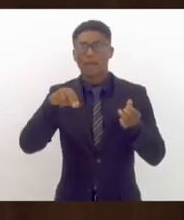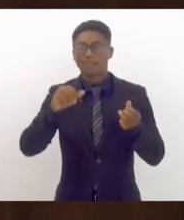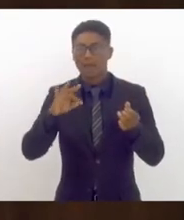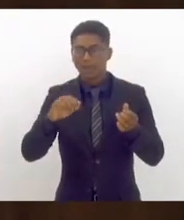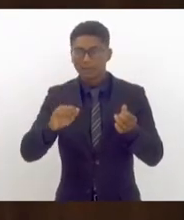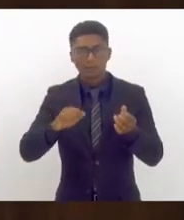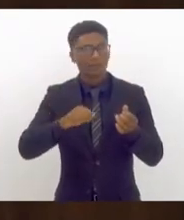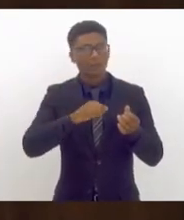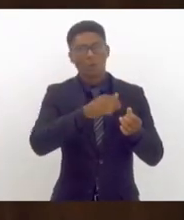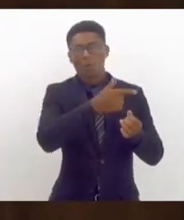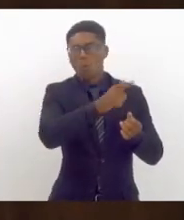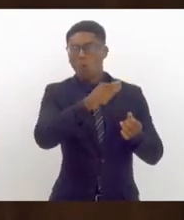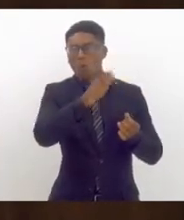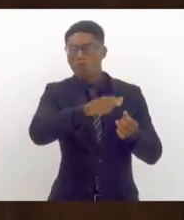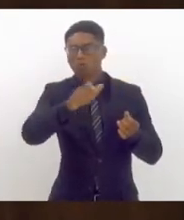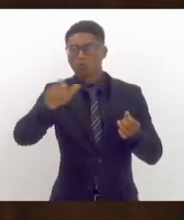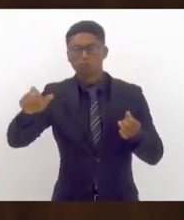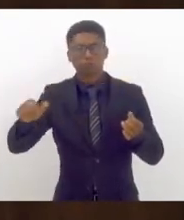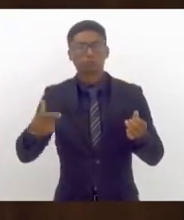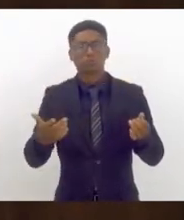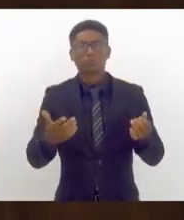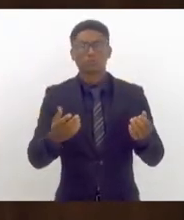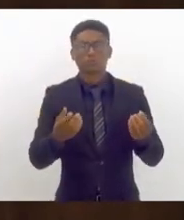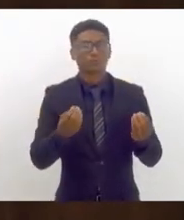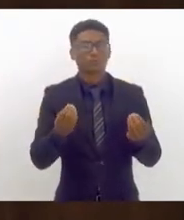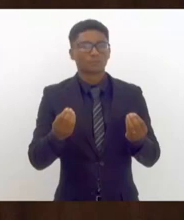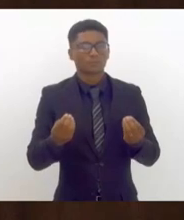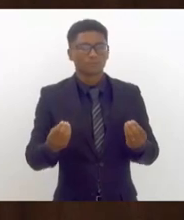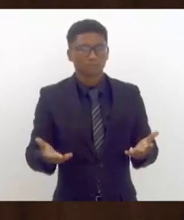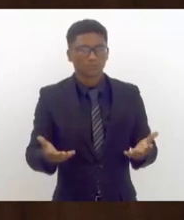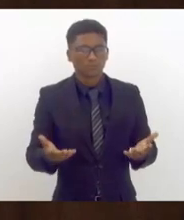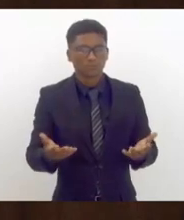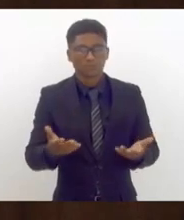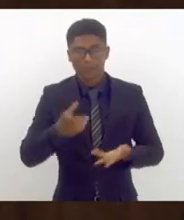outros, né, determinando exatamente a